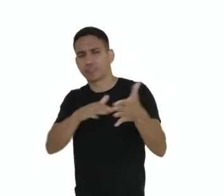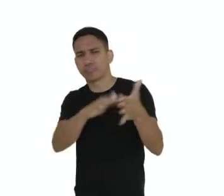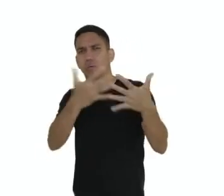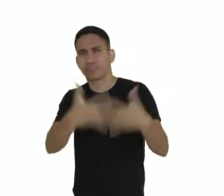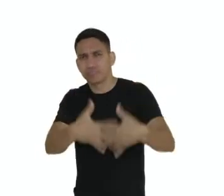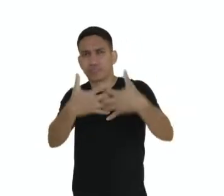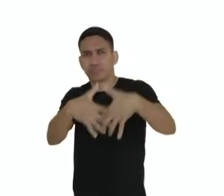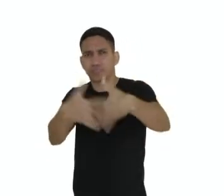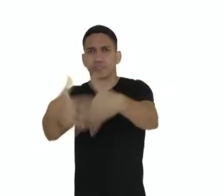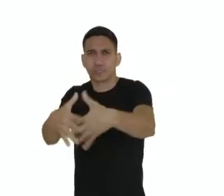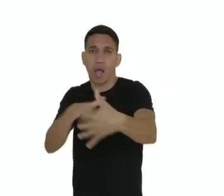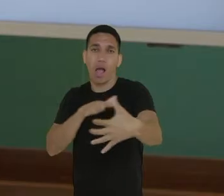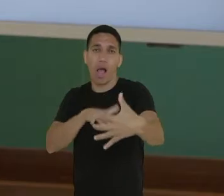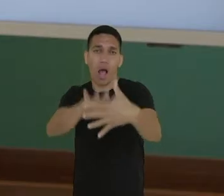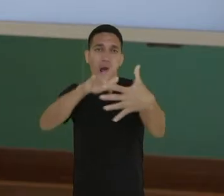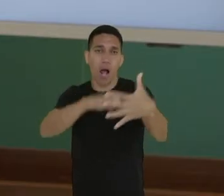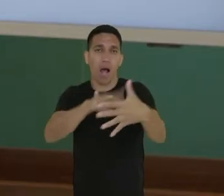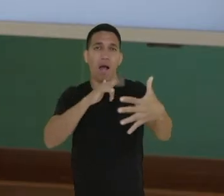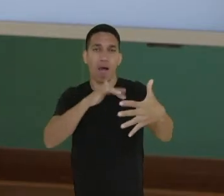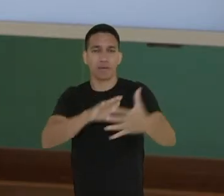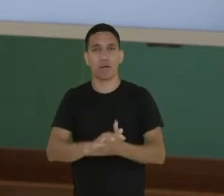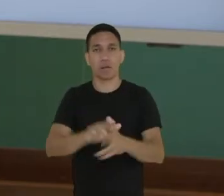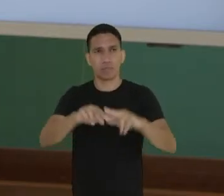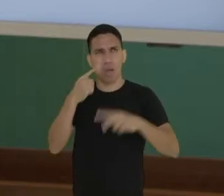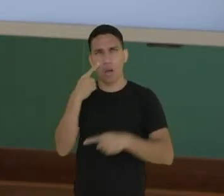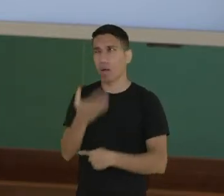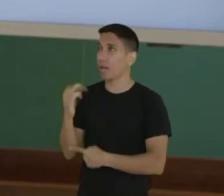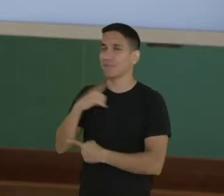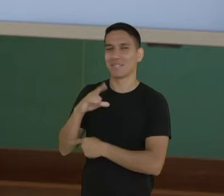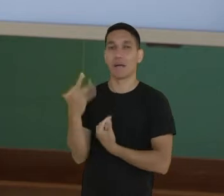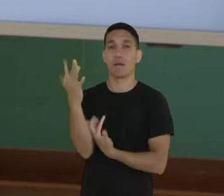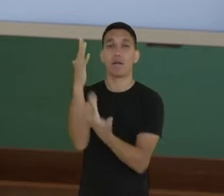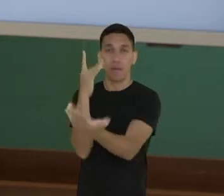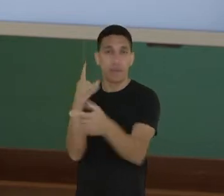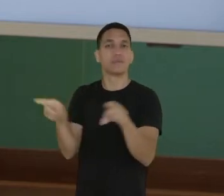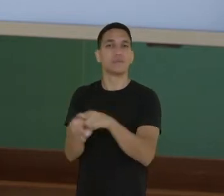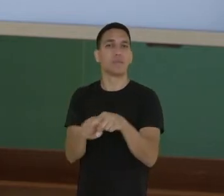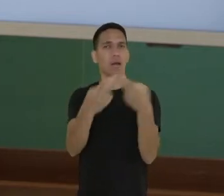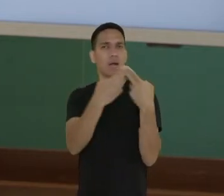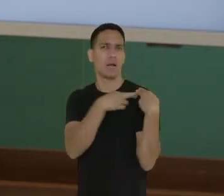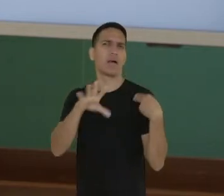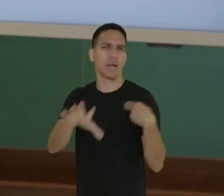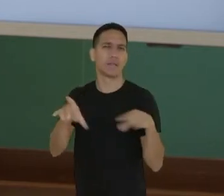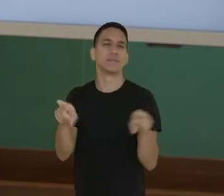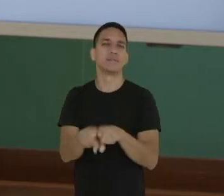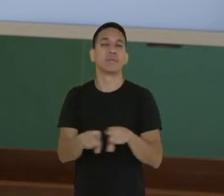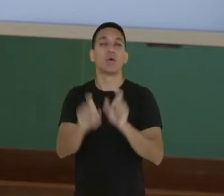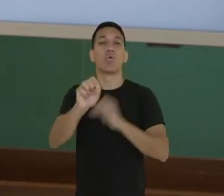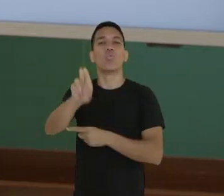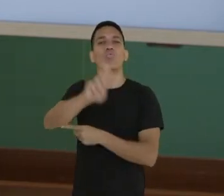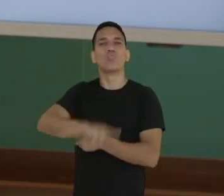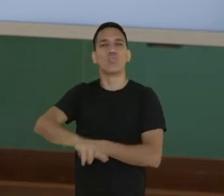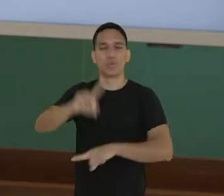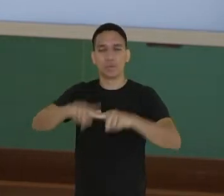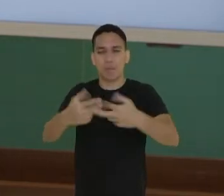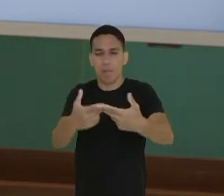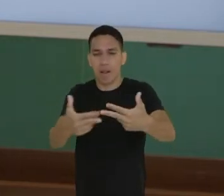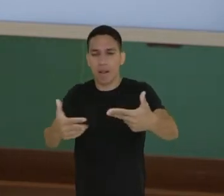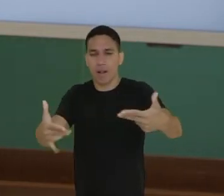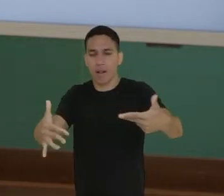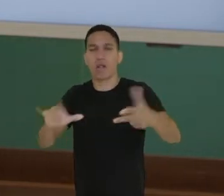Então você tem aqui, por exemplo, no Brasil, a biomassa também é responsável por isso, né? Você utiliza os recursos